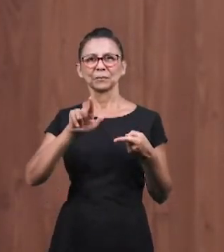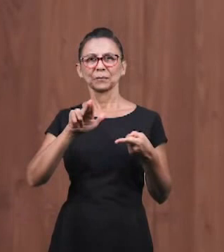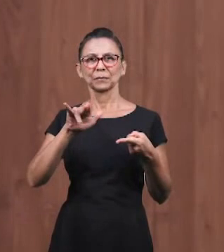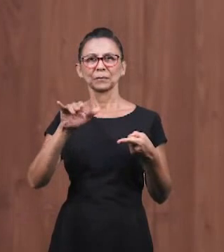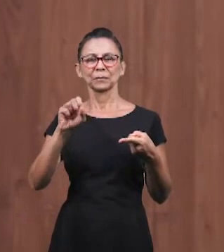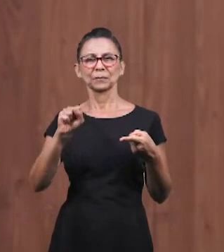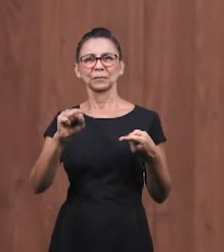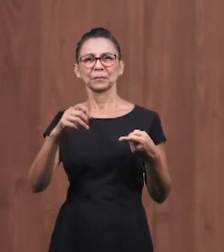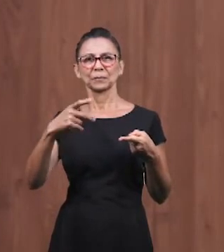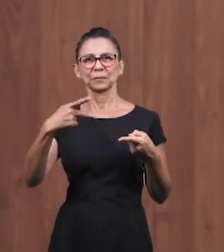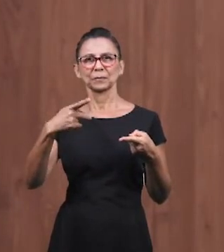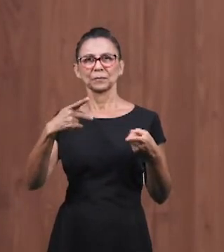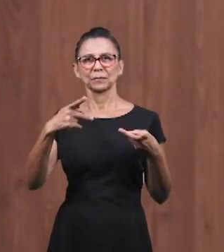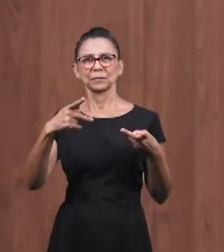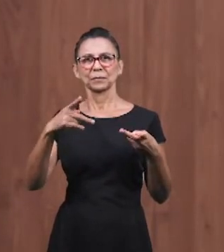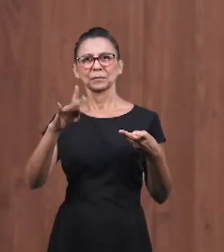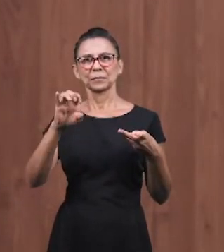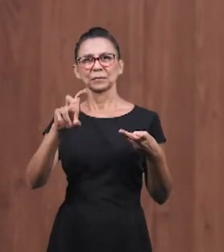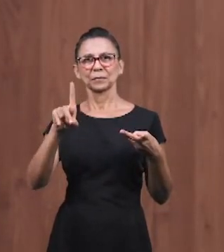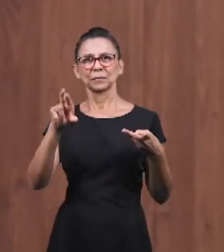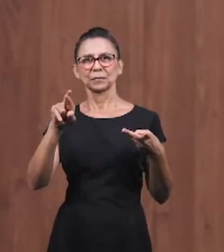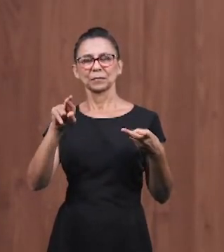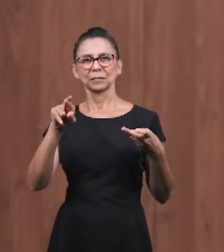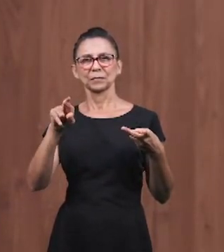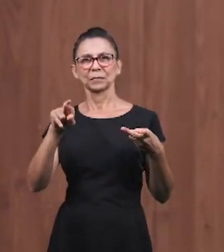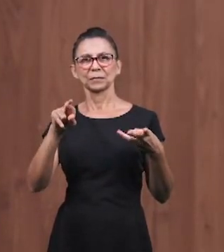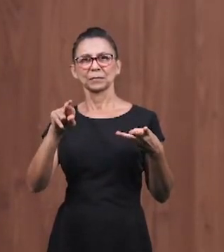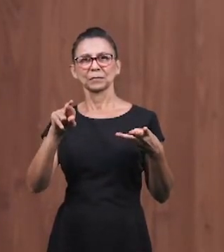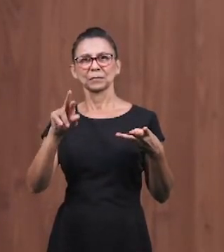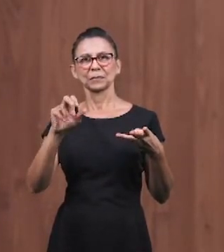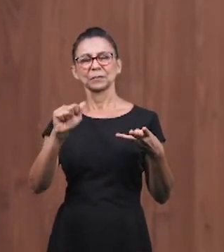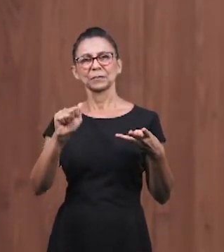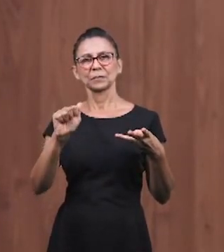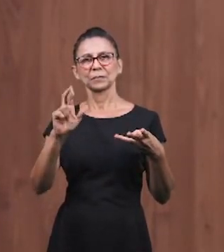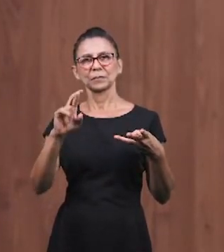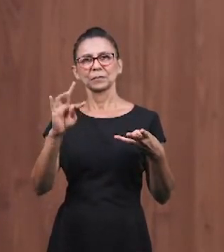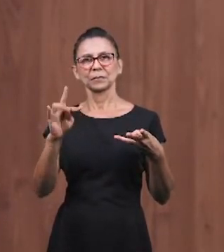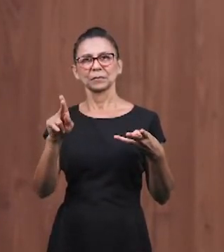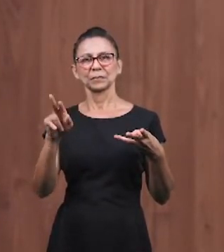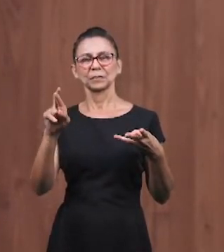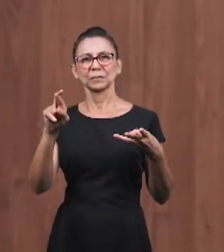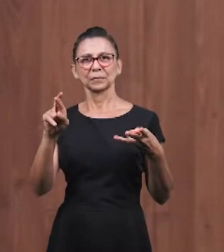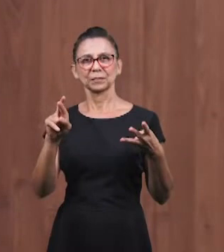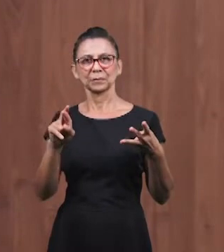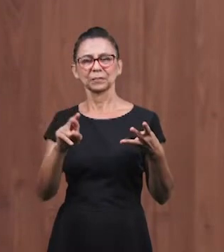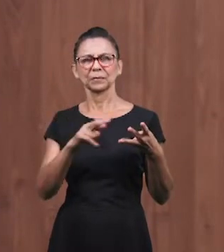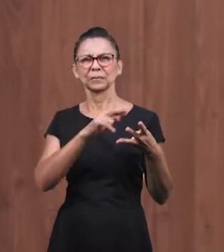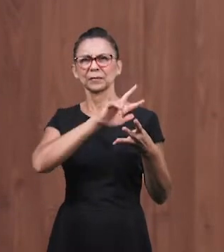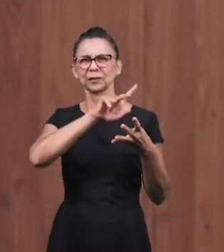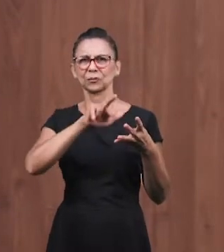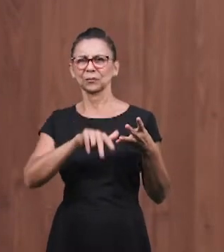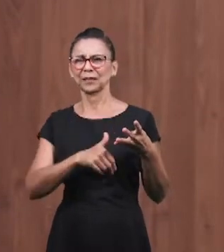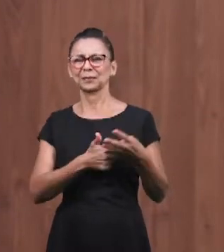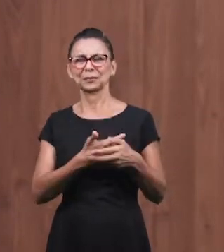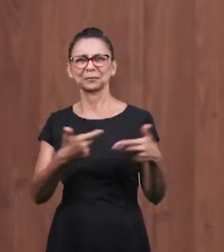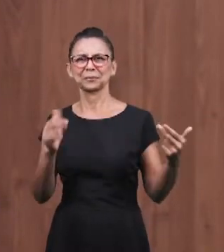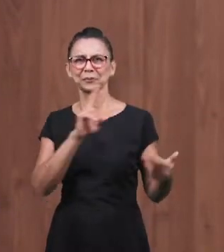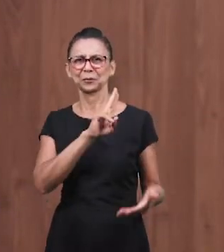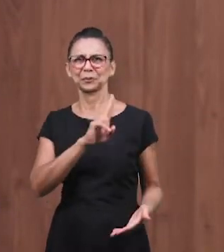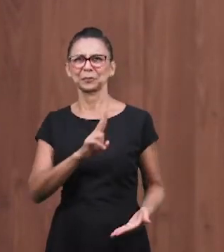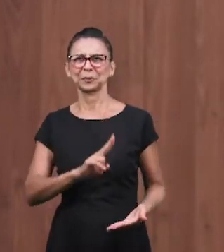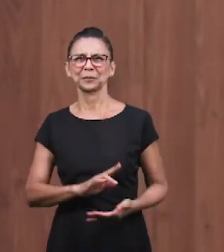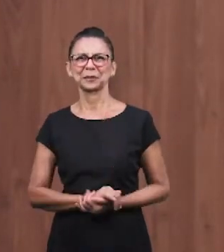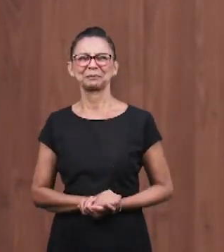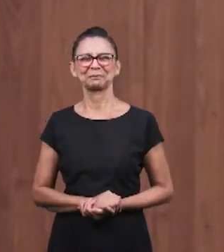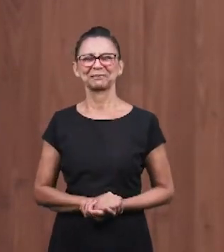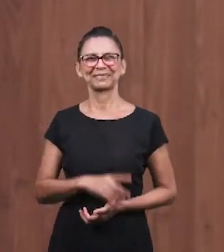Luiz, do Pedro Henrique, do Arthur Miranda, da Adassa, também do João Pedro, da Carolina e do Davi. Vamos